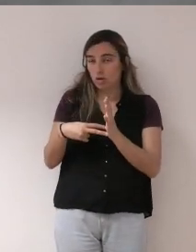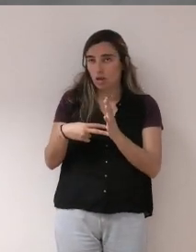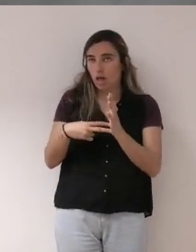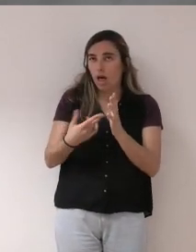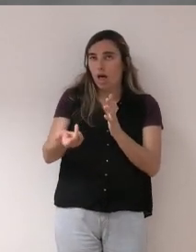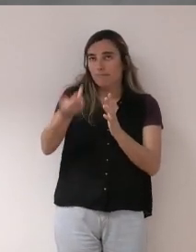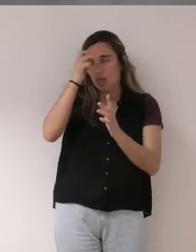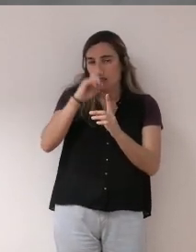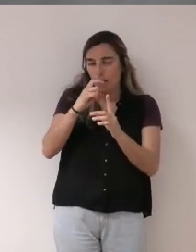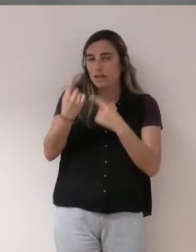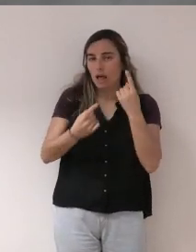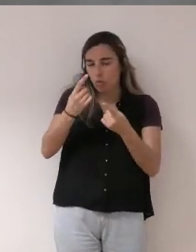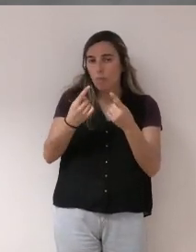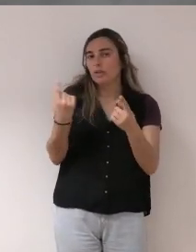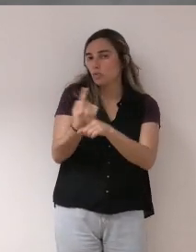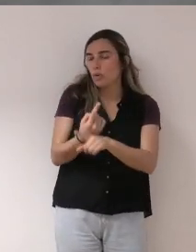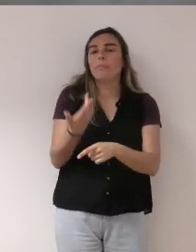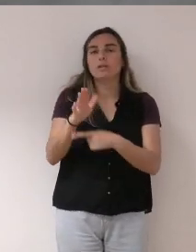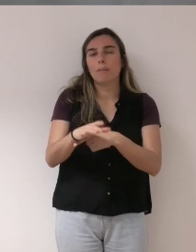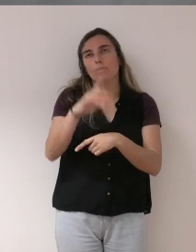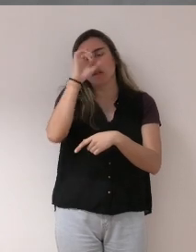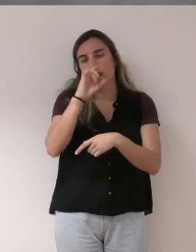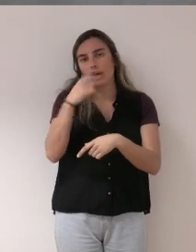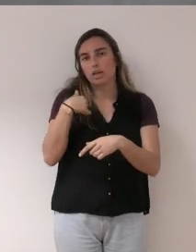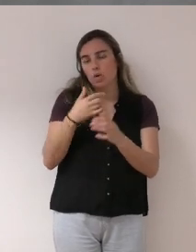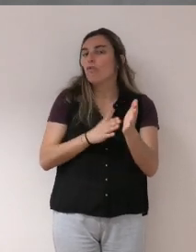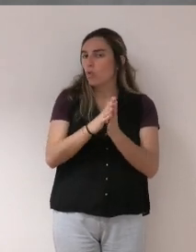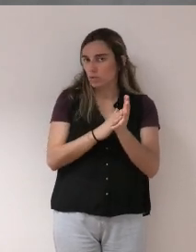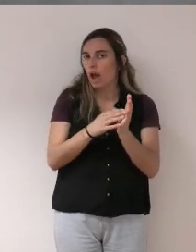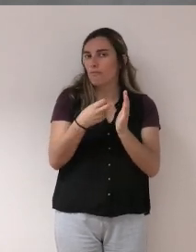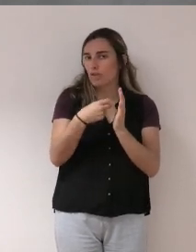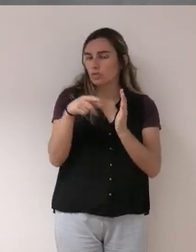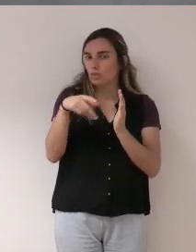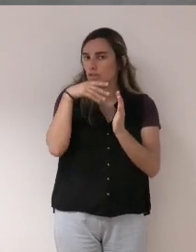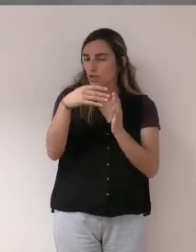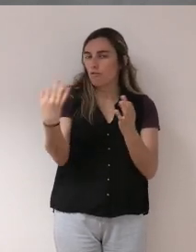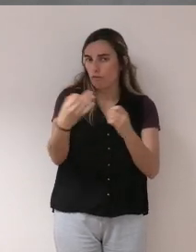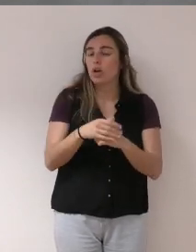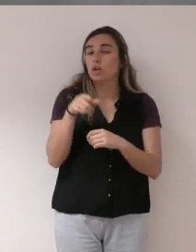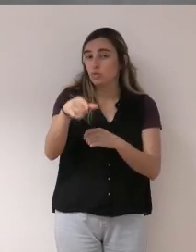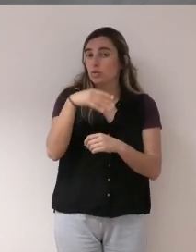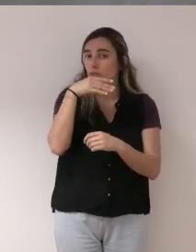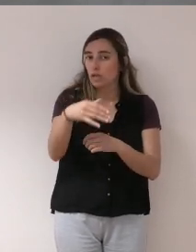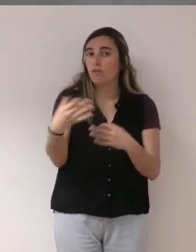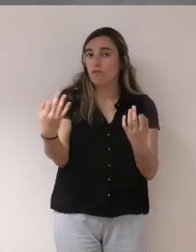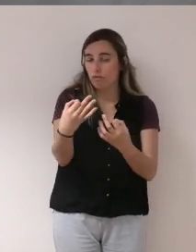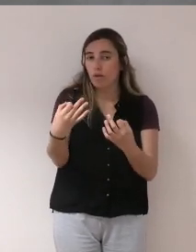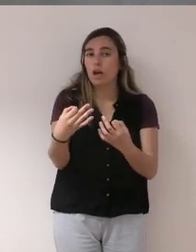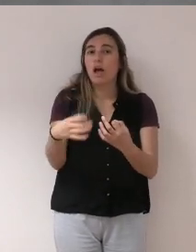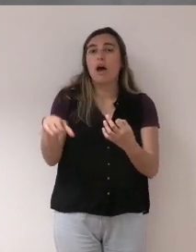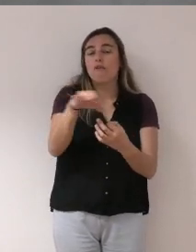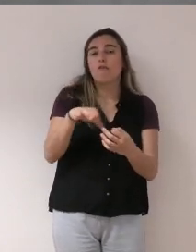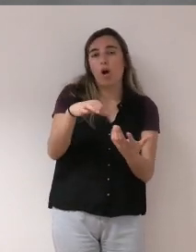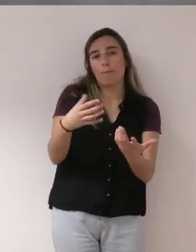sempre de algumas passagens muito fortes. Lembra-se, por exemplo, agora vou usar o latim, o incipit. Você domina muito bem a retórica do